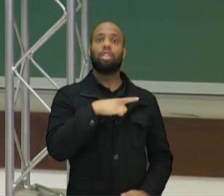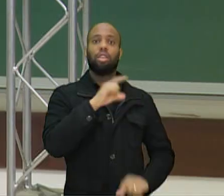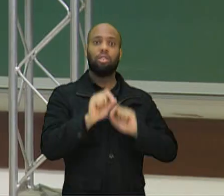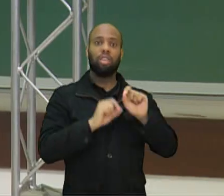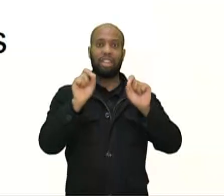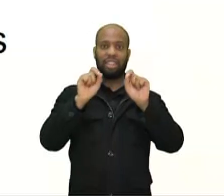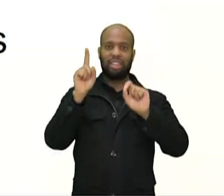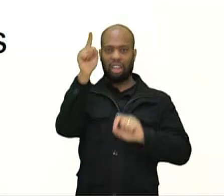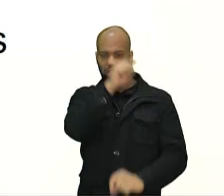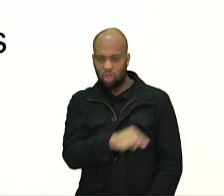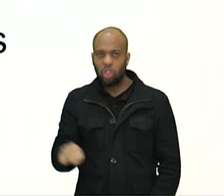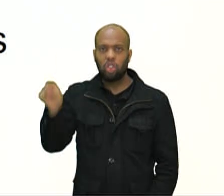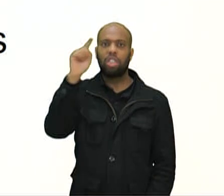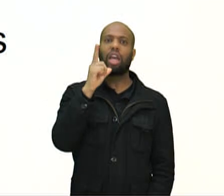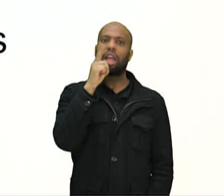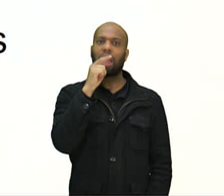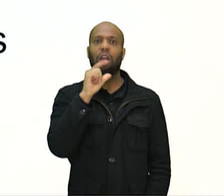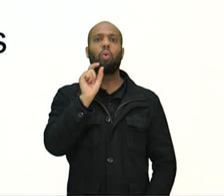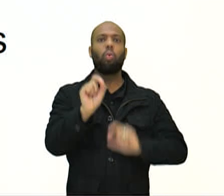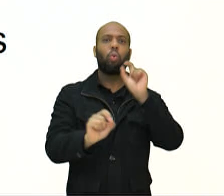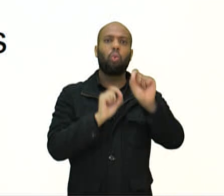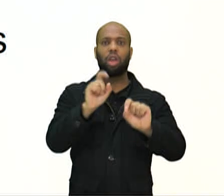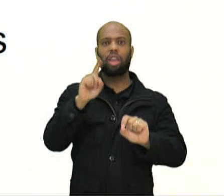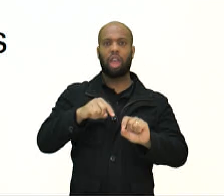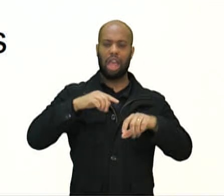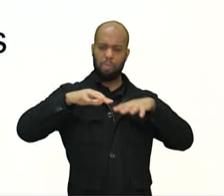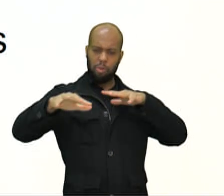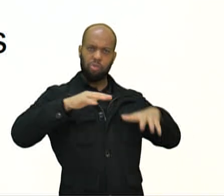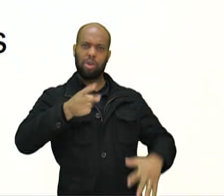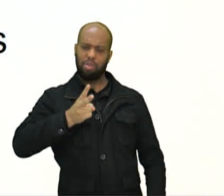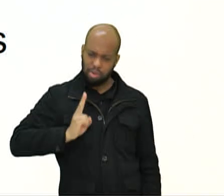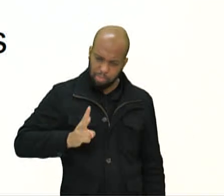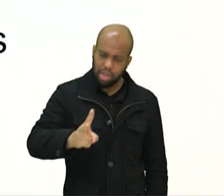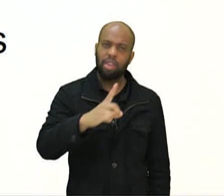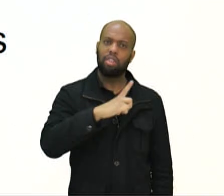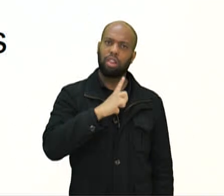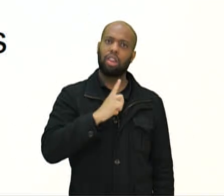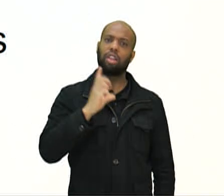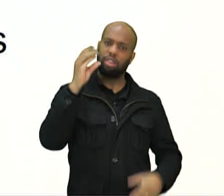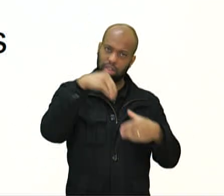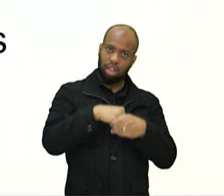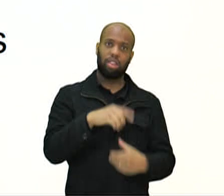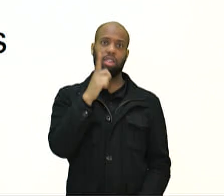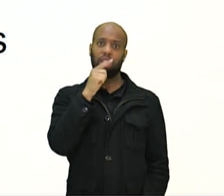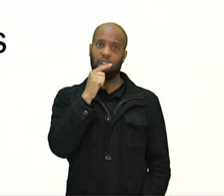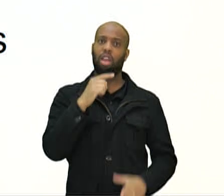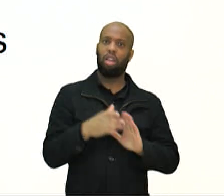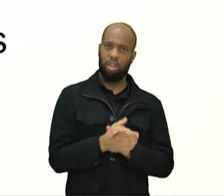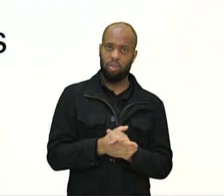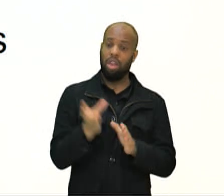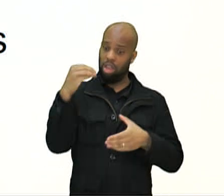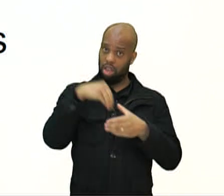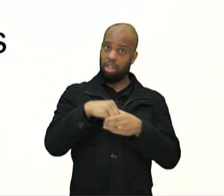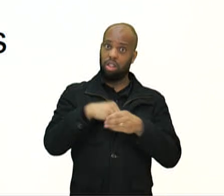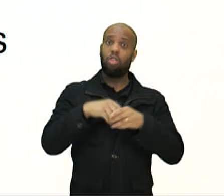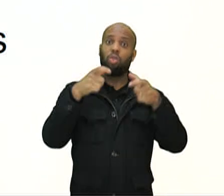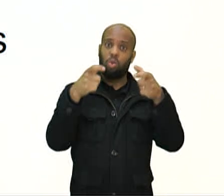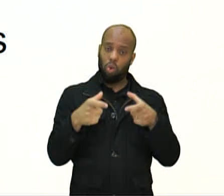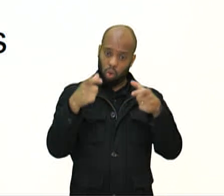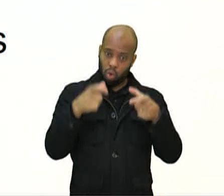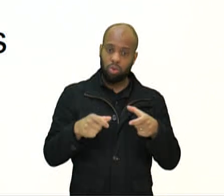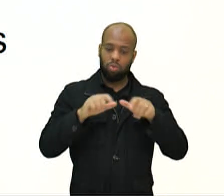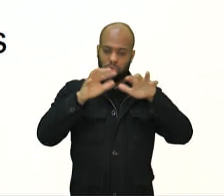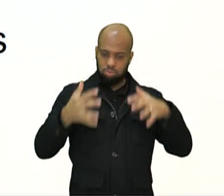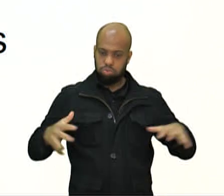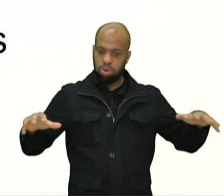ciclo hidrológico ou o ciclo da água é esse movimento contínuo da água presente nos oceanos e nos continentes e também na